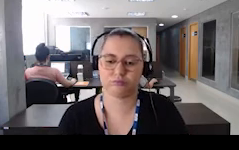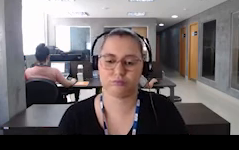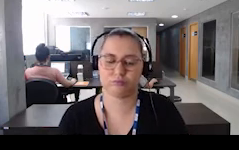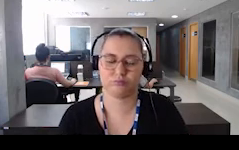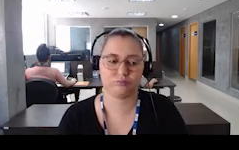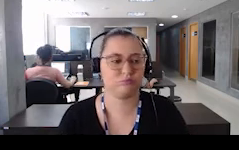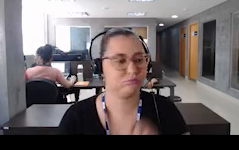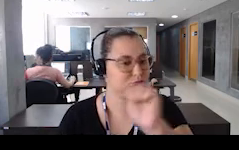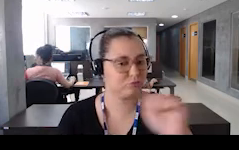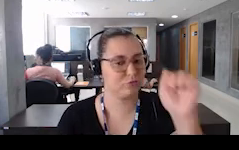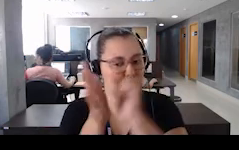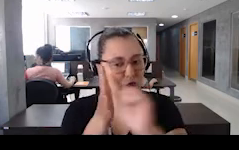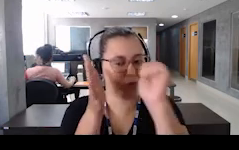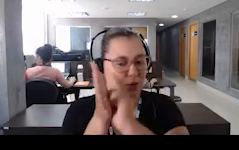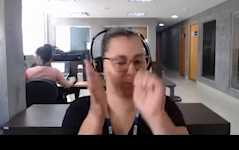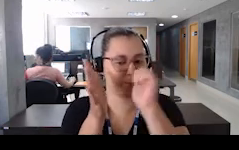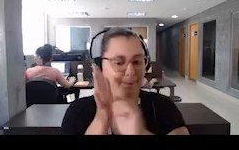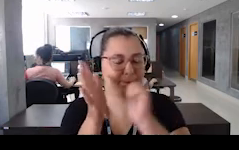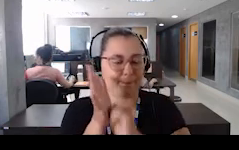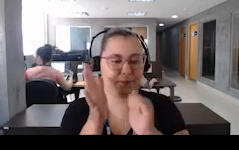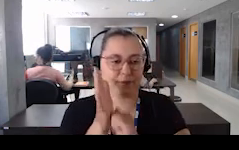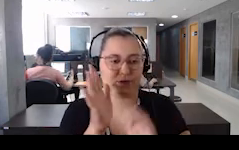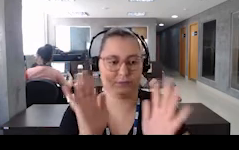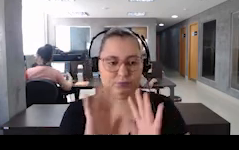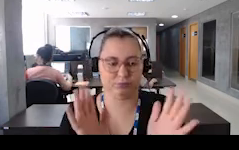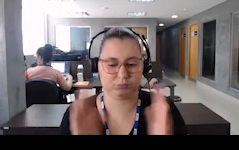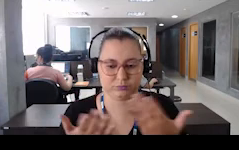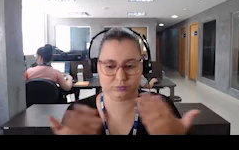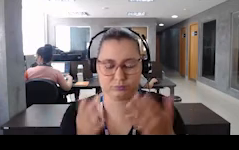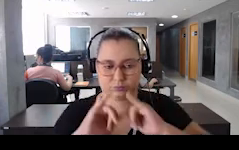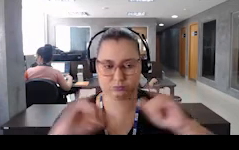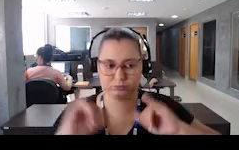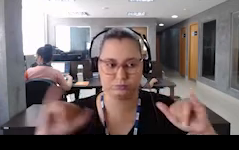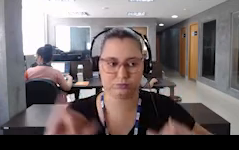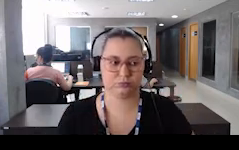Então, vou apagar essas aqui que a gente não vai usar por enquanto.